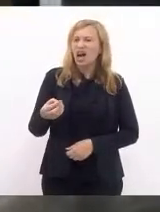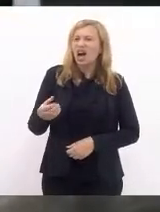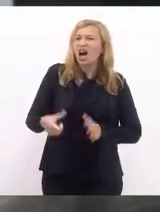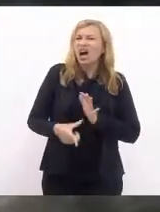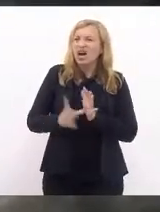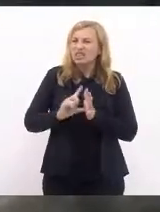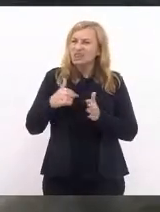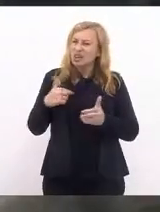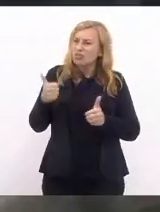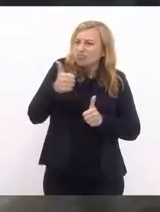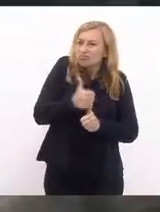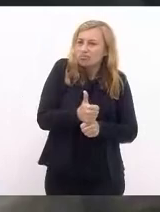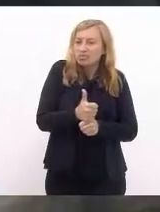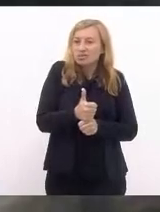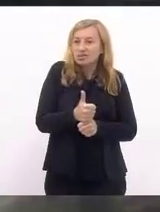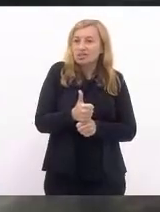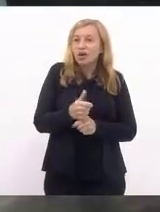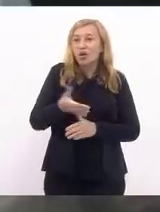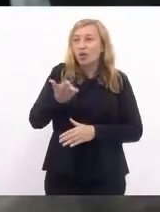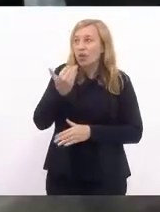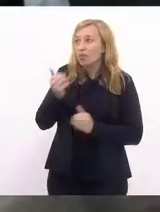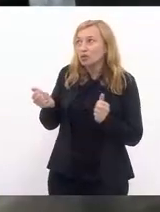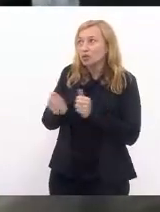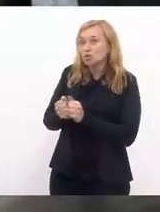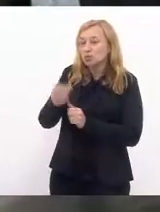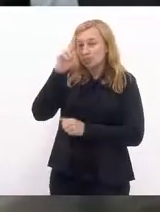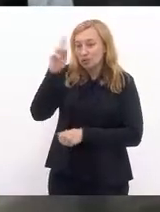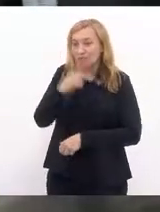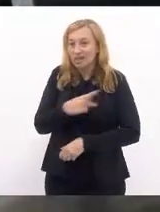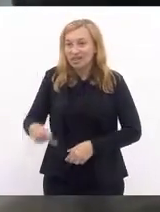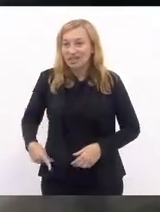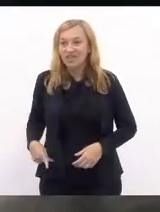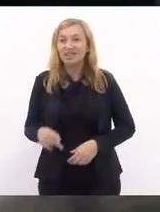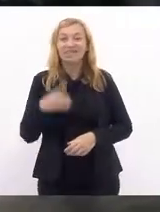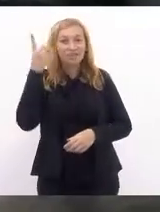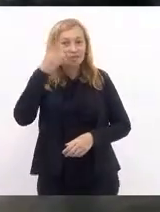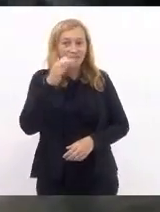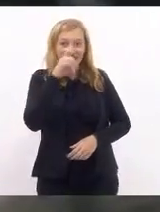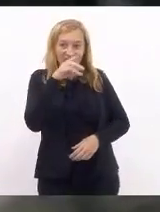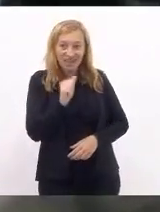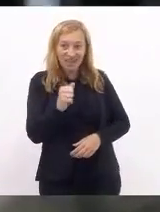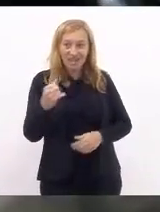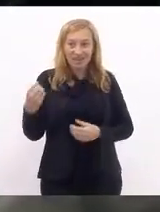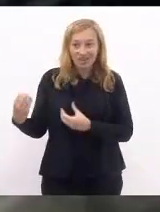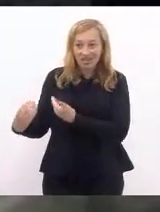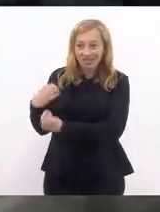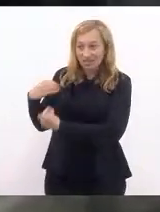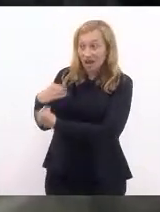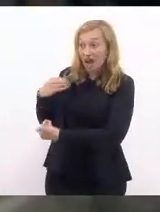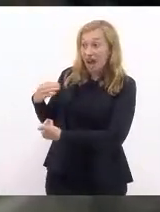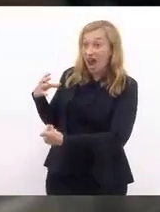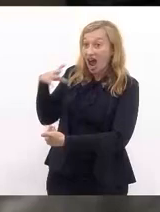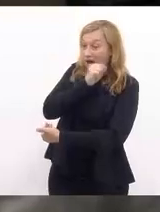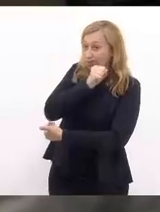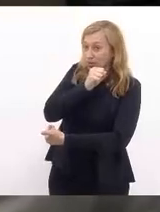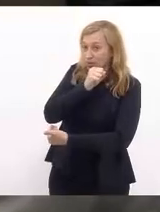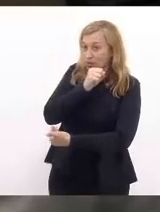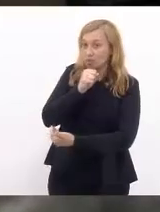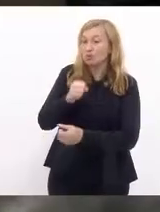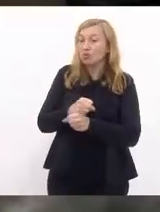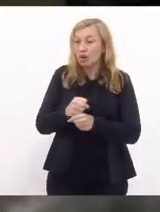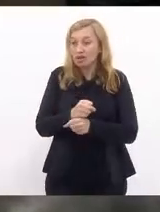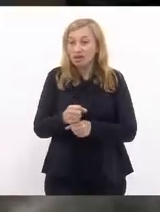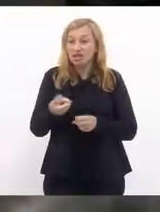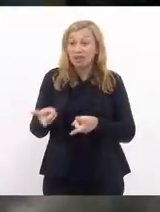antes de tomar posse Jantando com vocês silêncio é conectado canela o conselho que me foi me dado a hora passa muito rápido e de